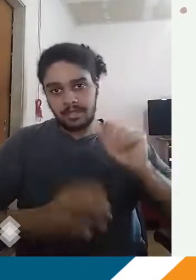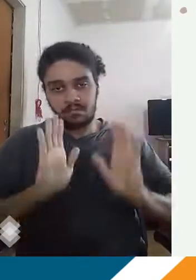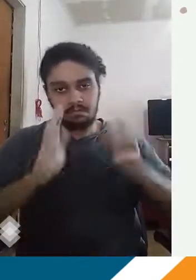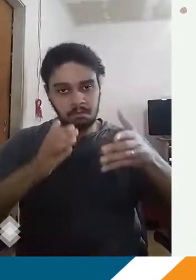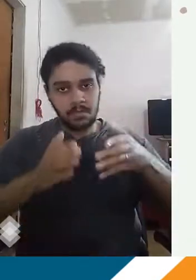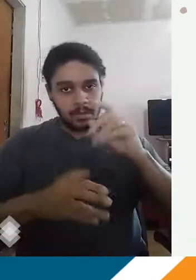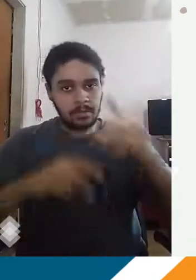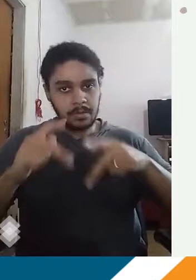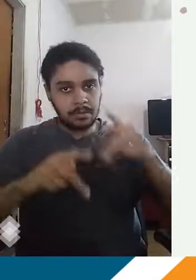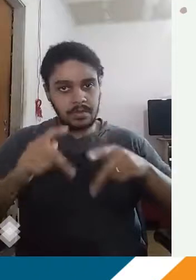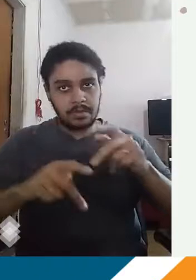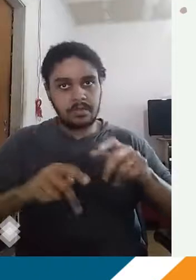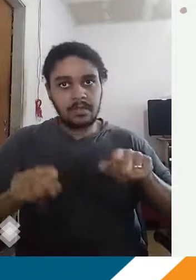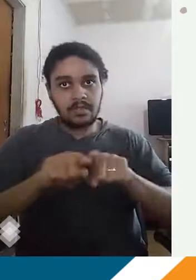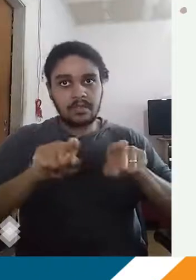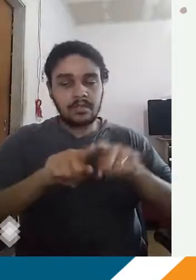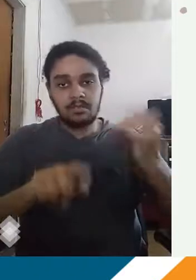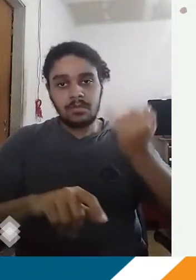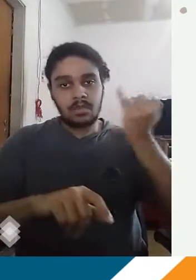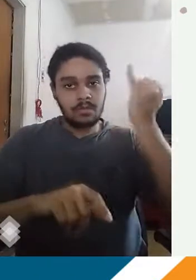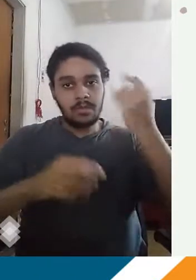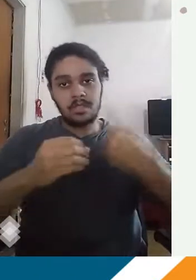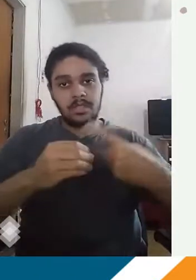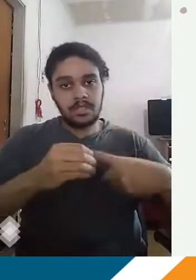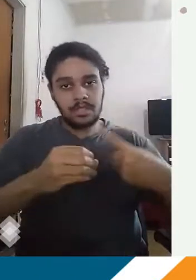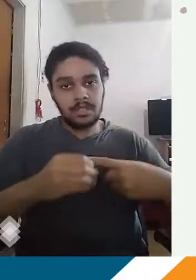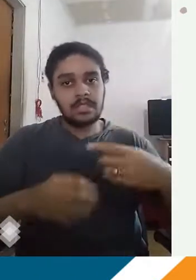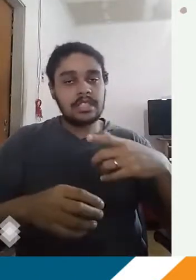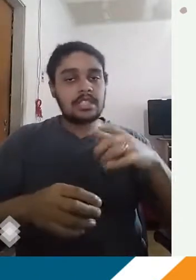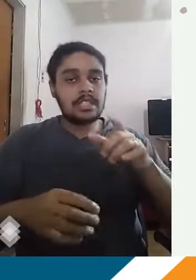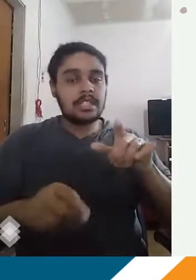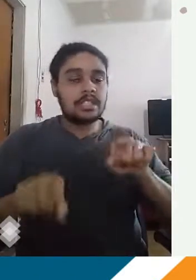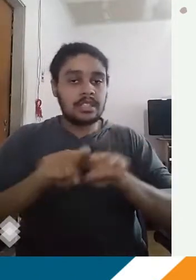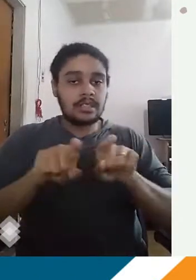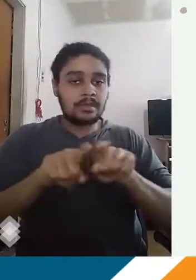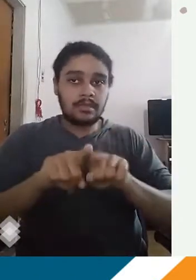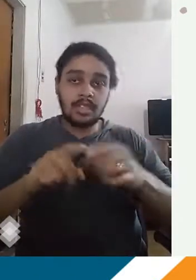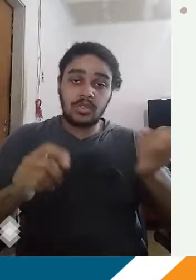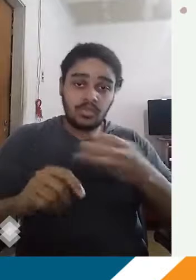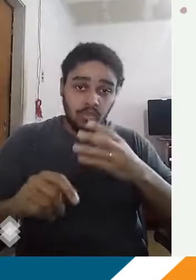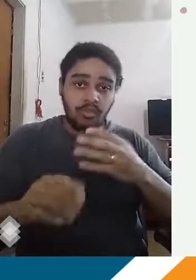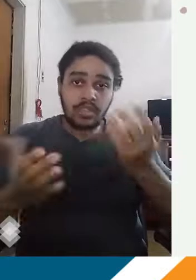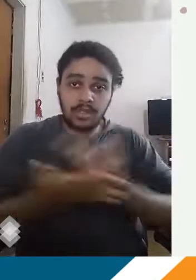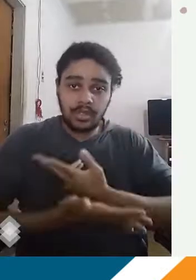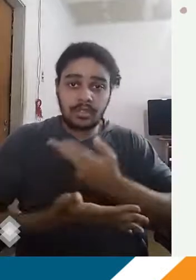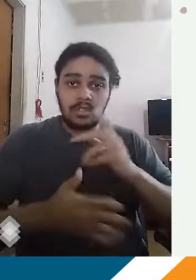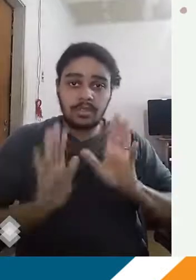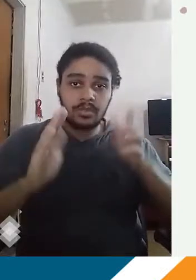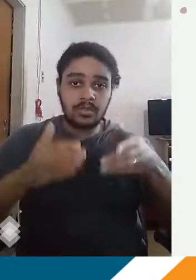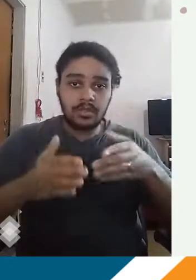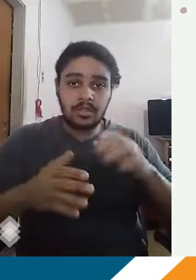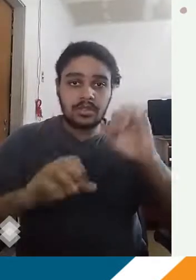concentrando aí a população e uma importância em cidades, e um fenômeno mais